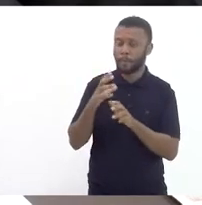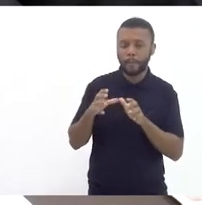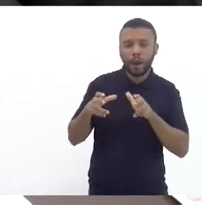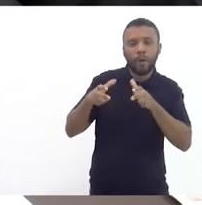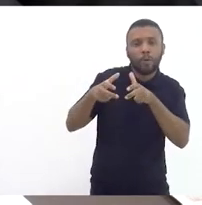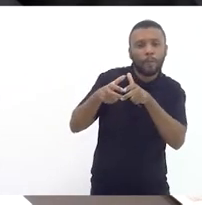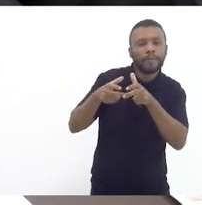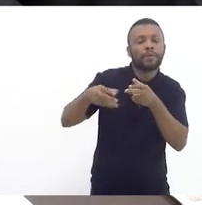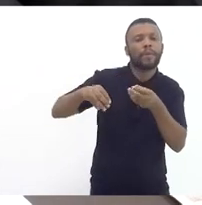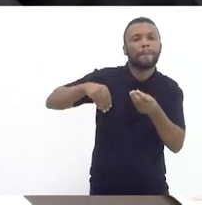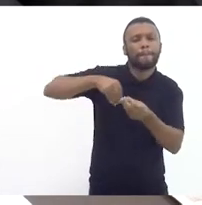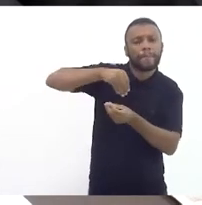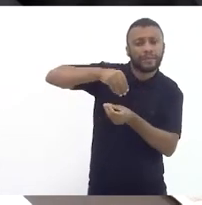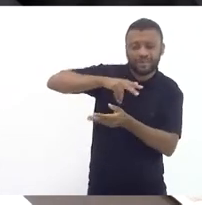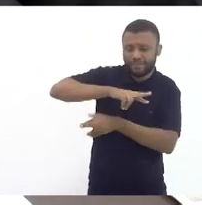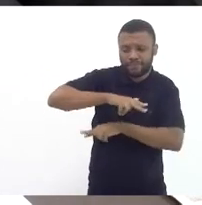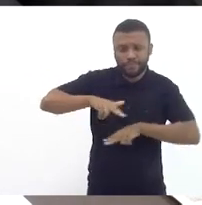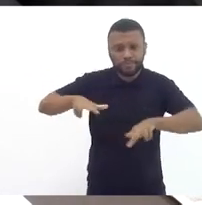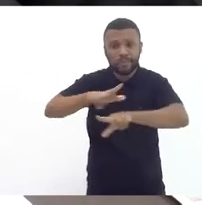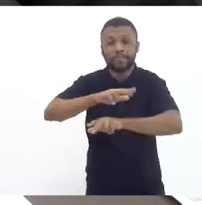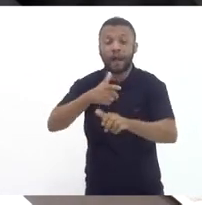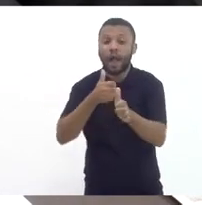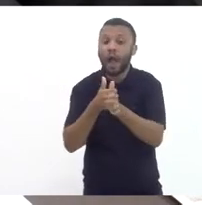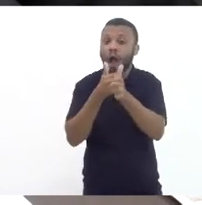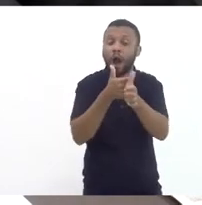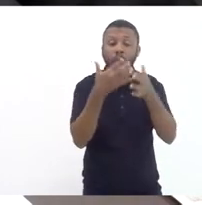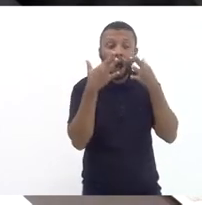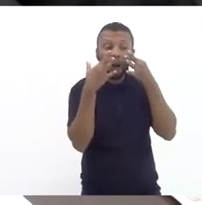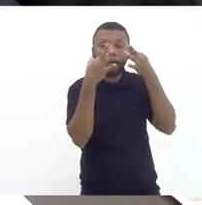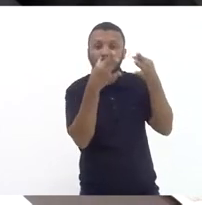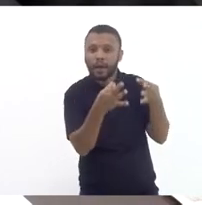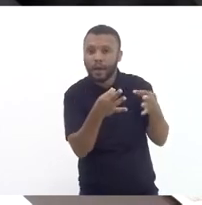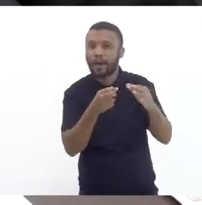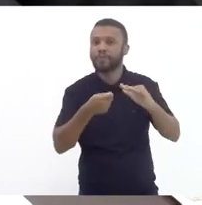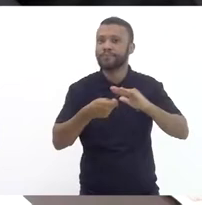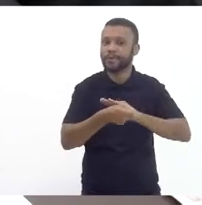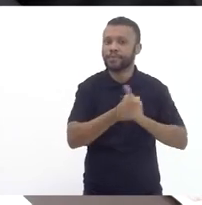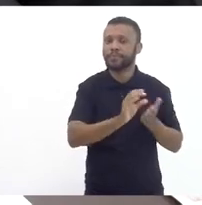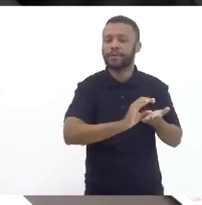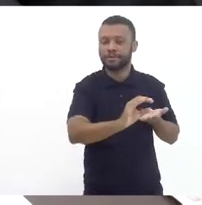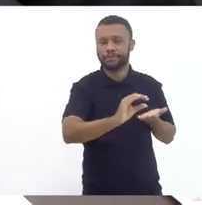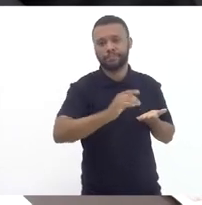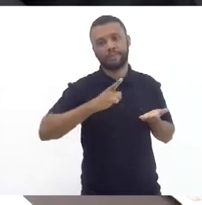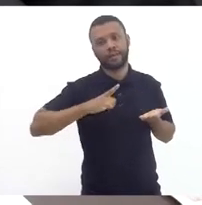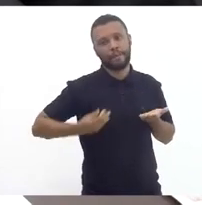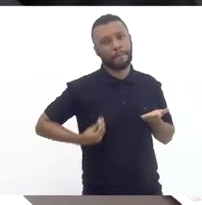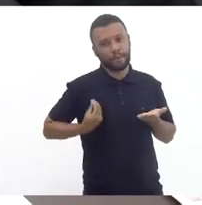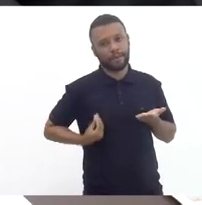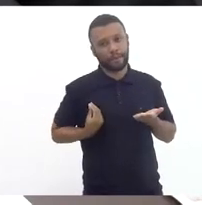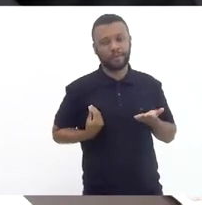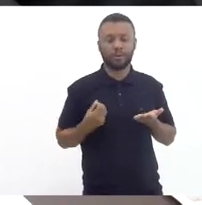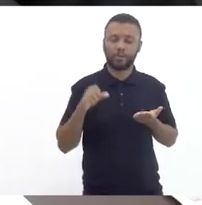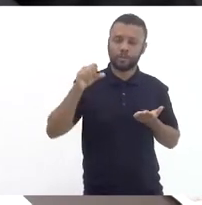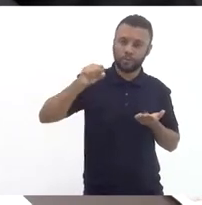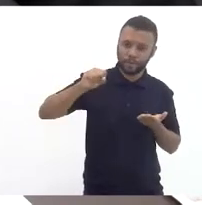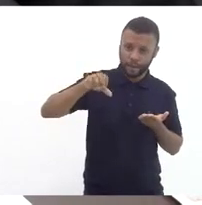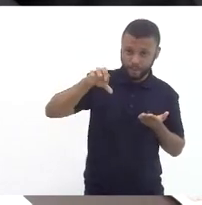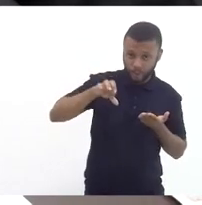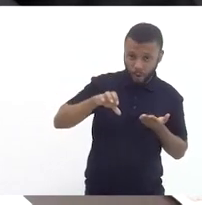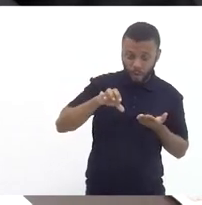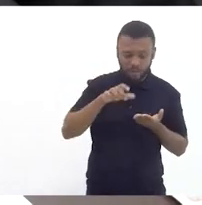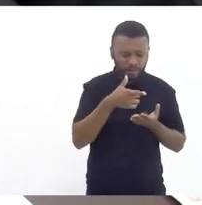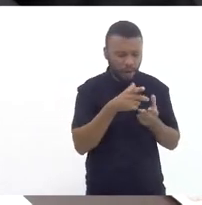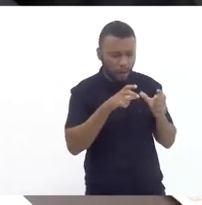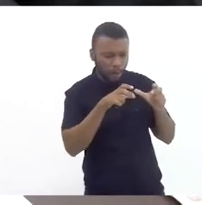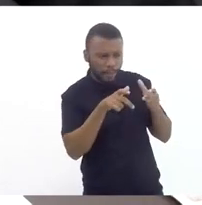fazer o acompanhamento dos investimentos previstos no oitavo e no nono termo aditivo. Então, uma comissão mista.